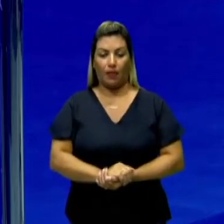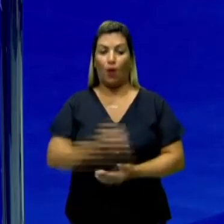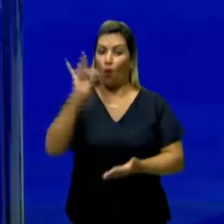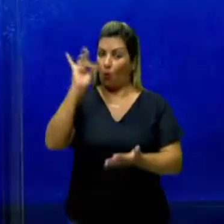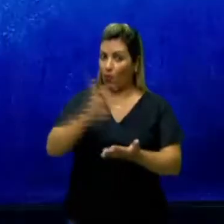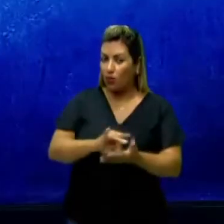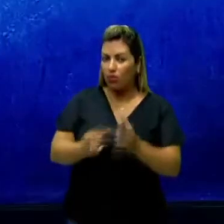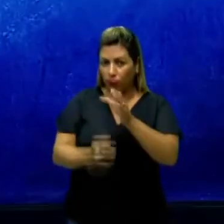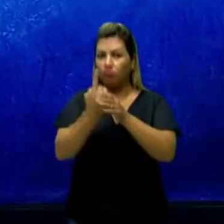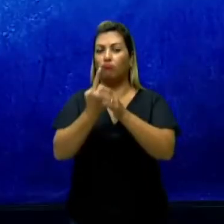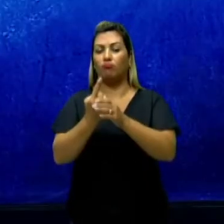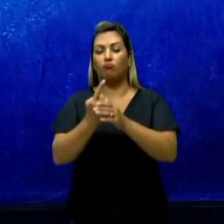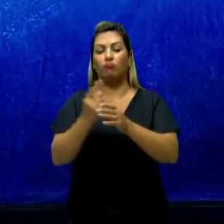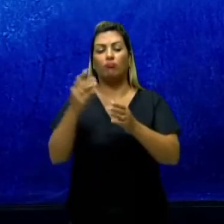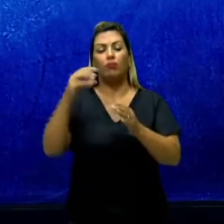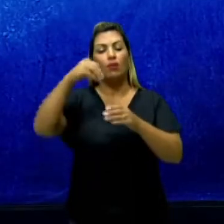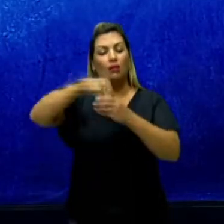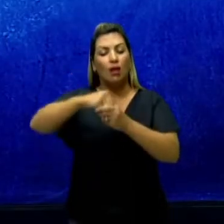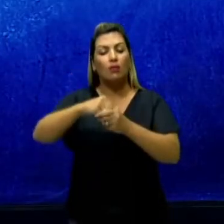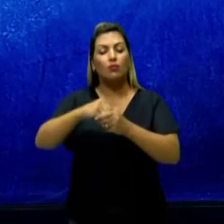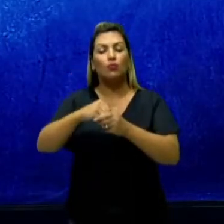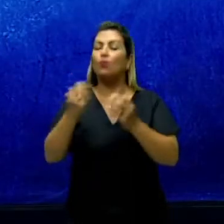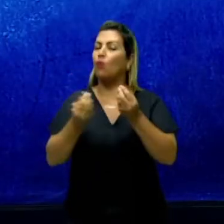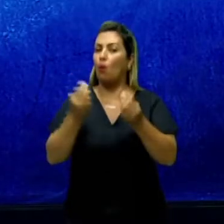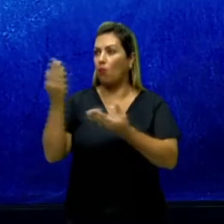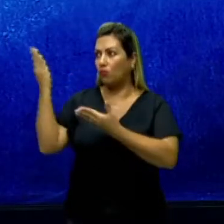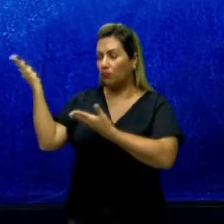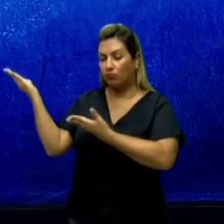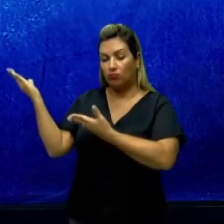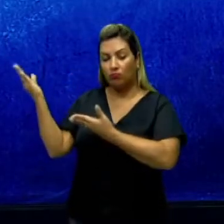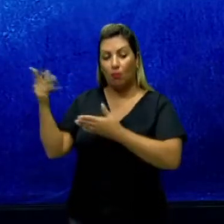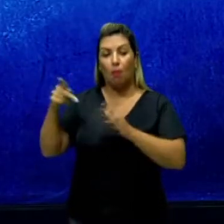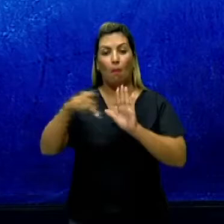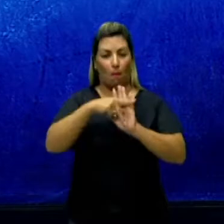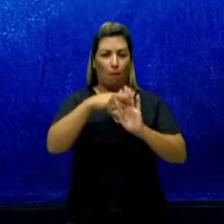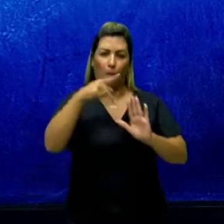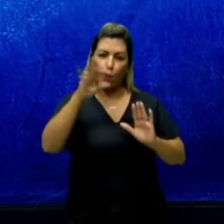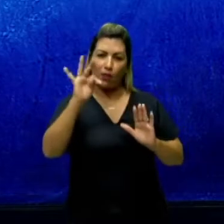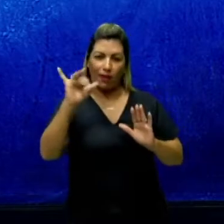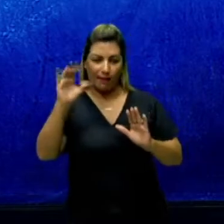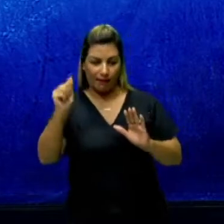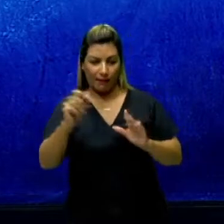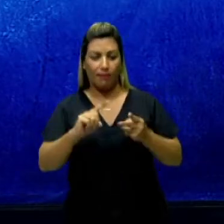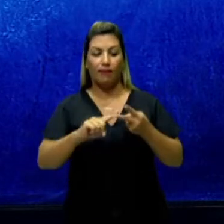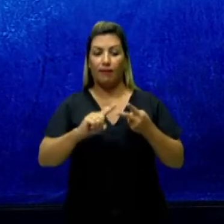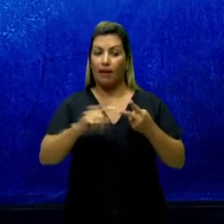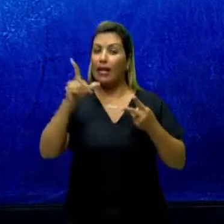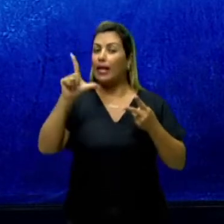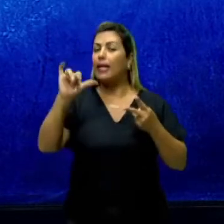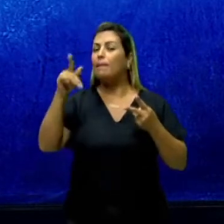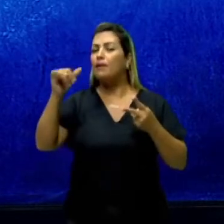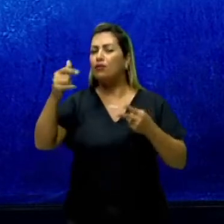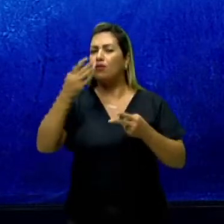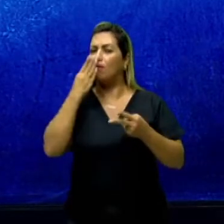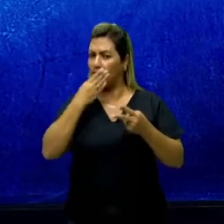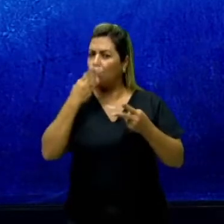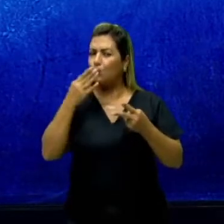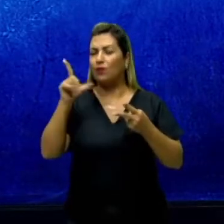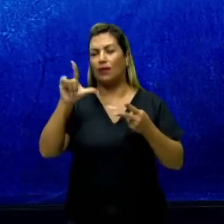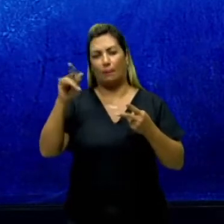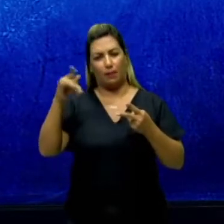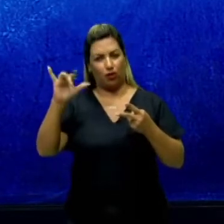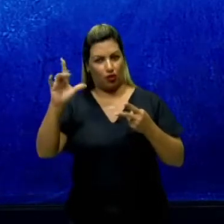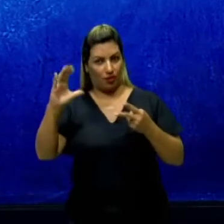e composição, nós temos hormônios de origem proteica, que a sua composição é de proteínas, e também de origem